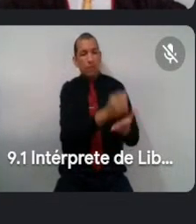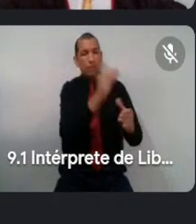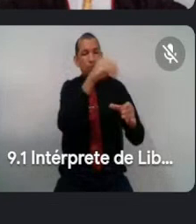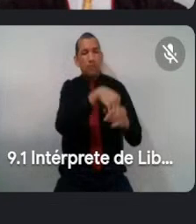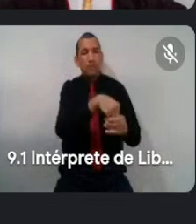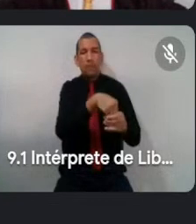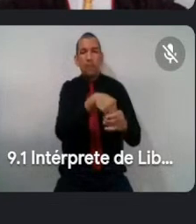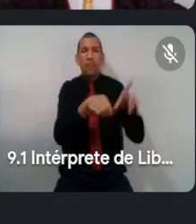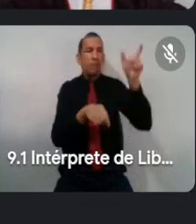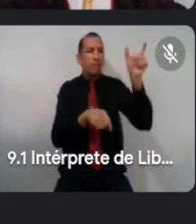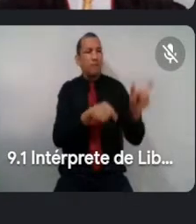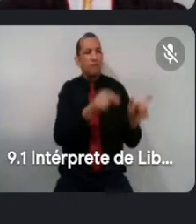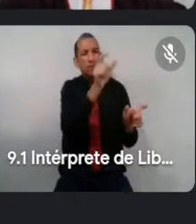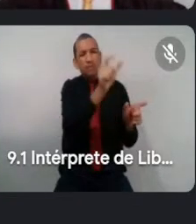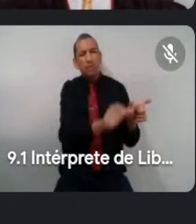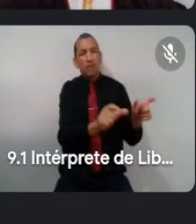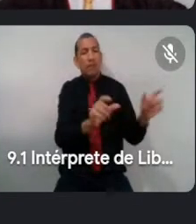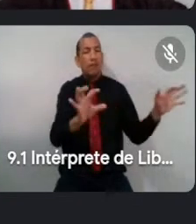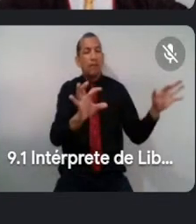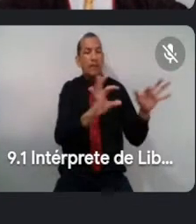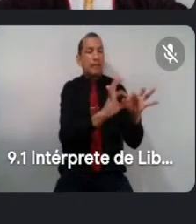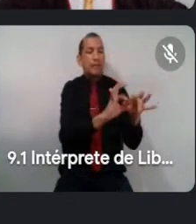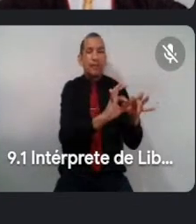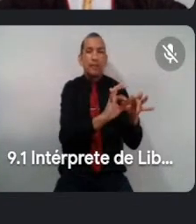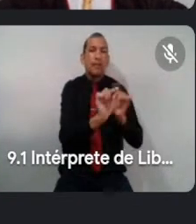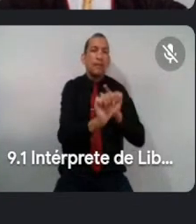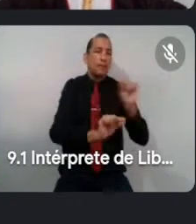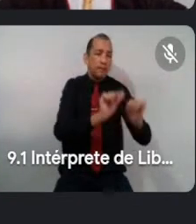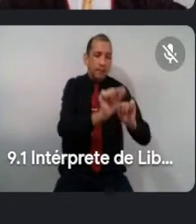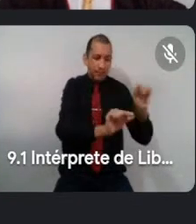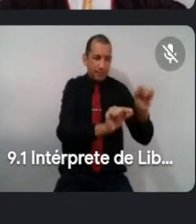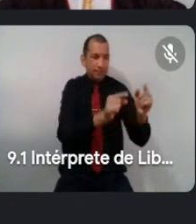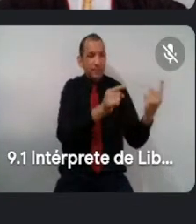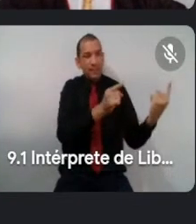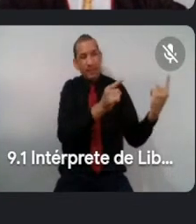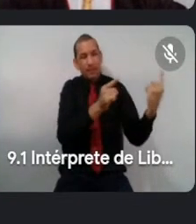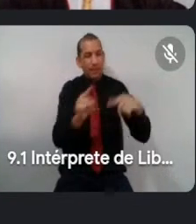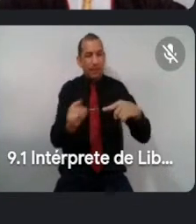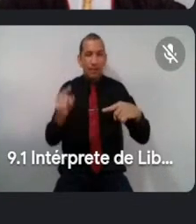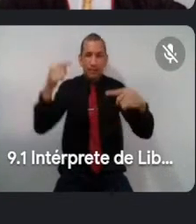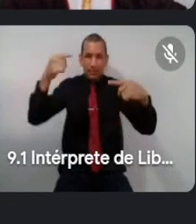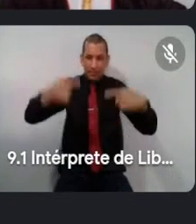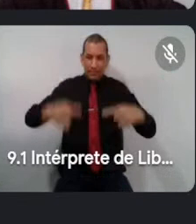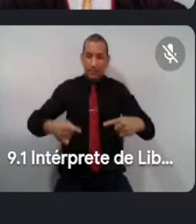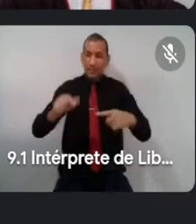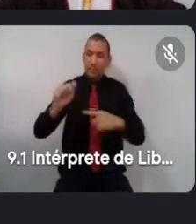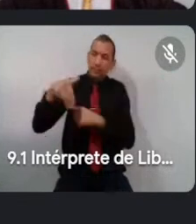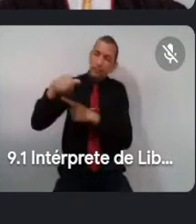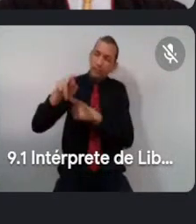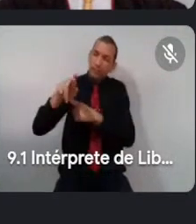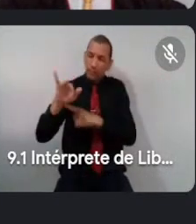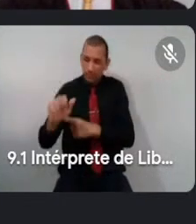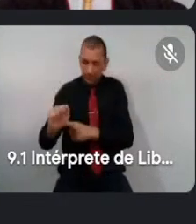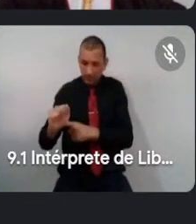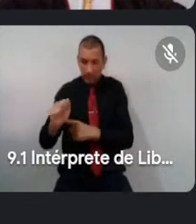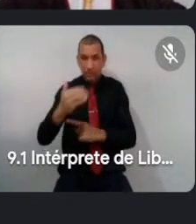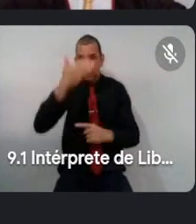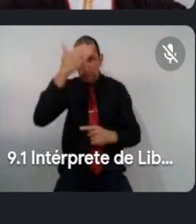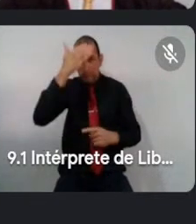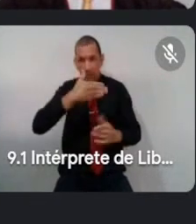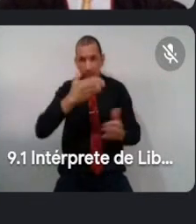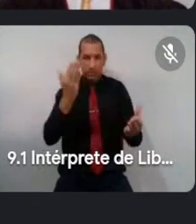tão pessoas ligada totalmente ligada aos adversários políticos da senhora Maria de Jesus no vácuo está